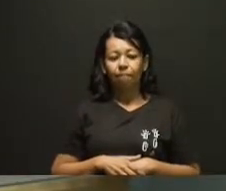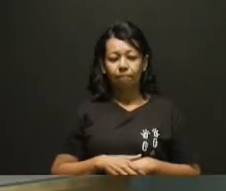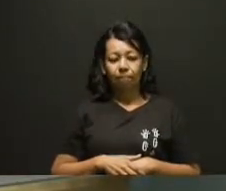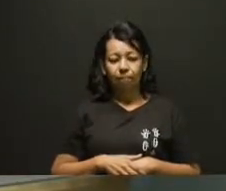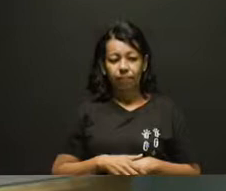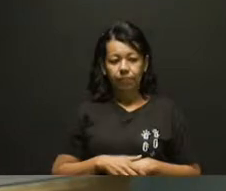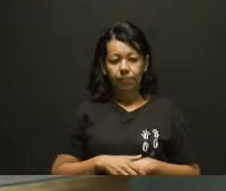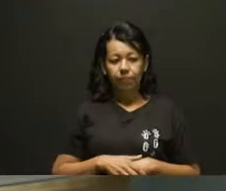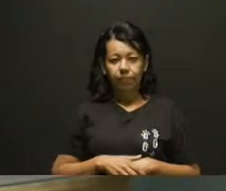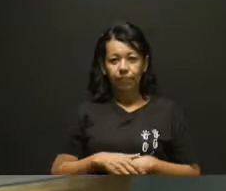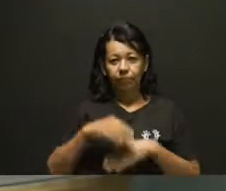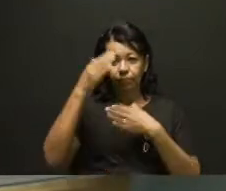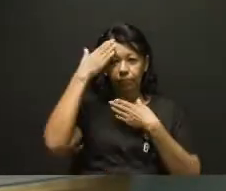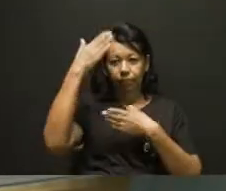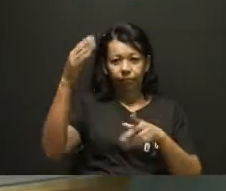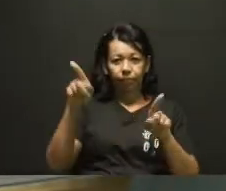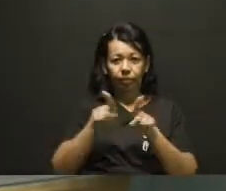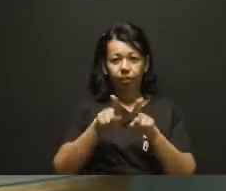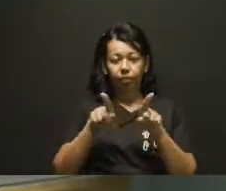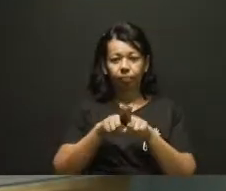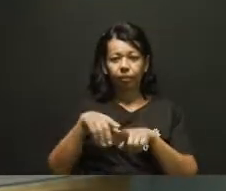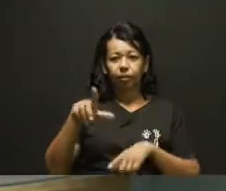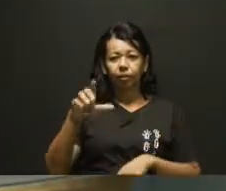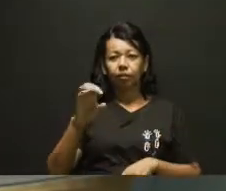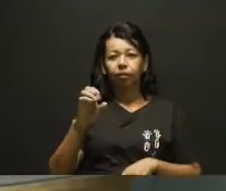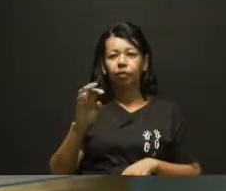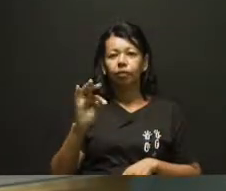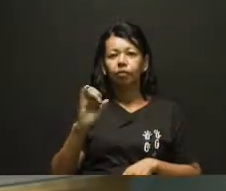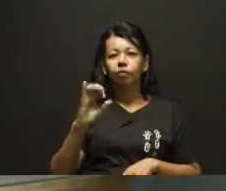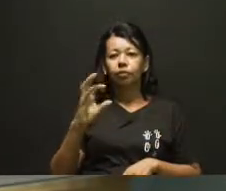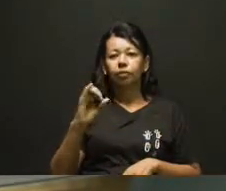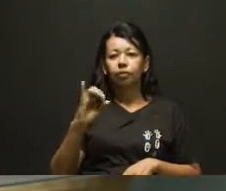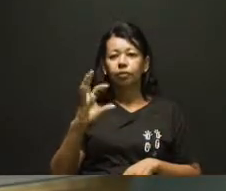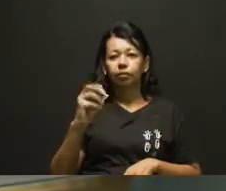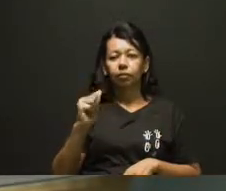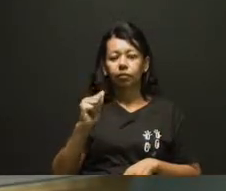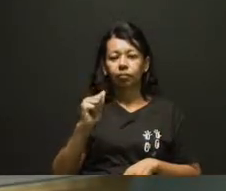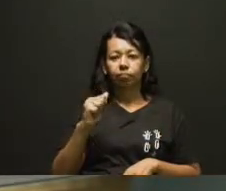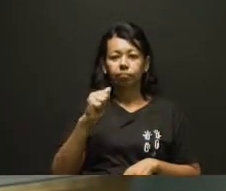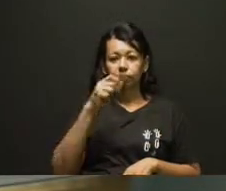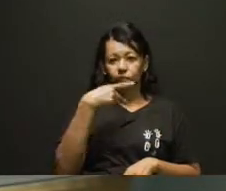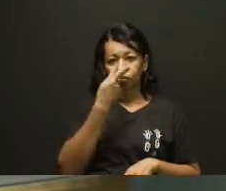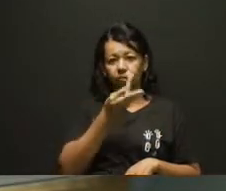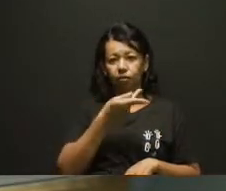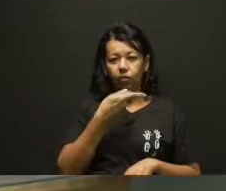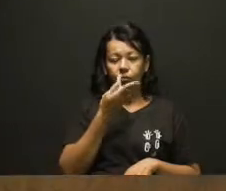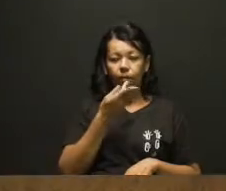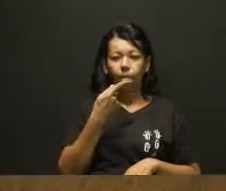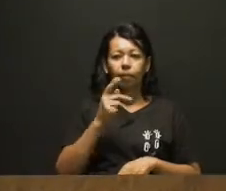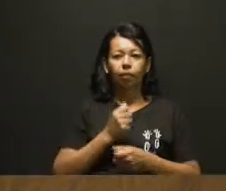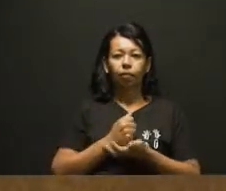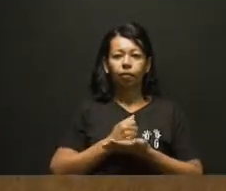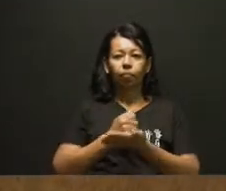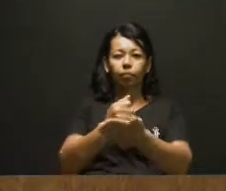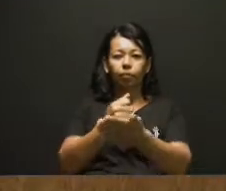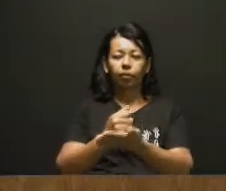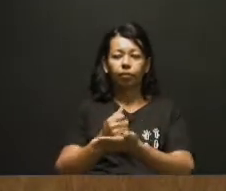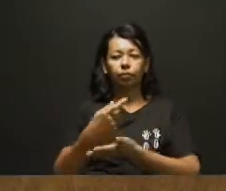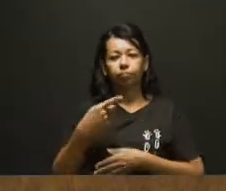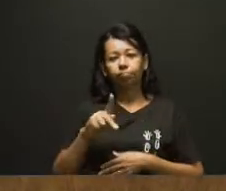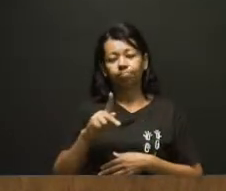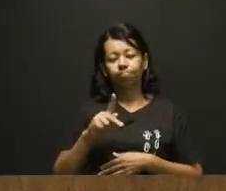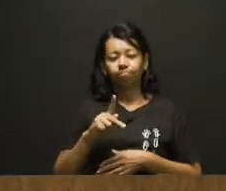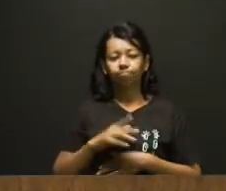quero agradecer também doutora notícia pelas palavras pelo apoio à causa